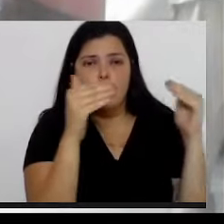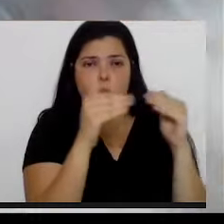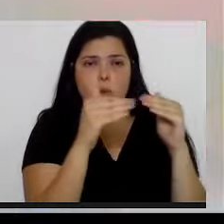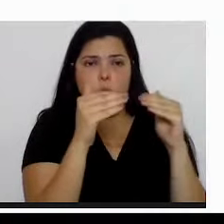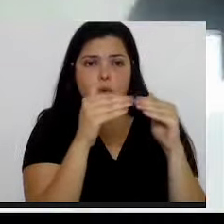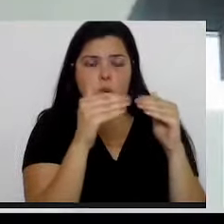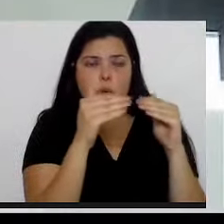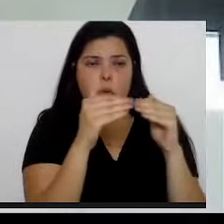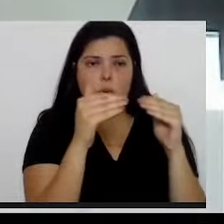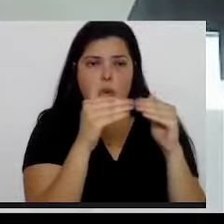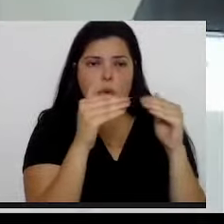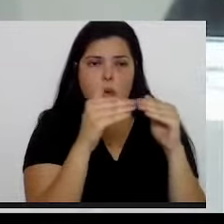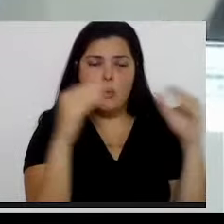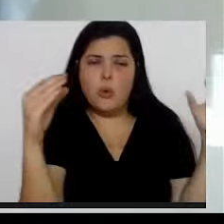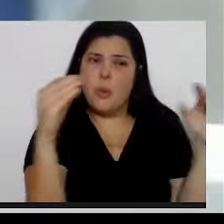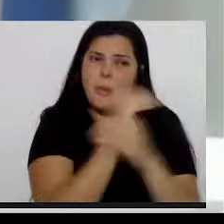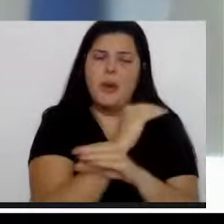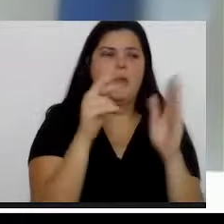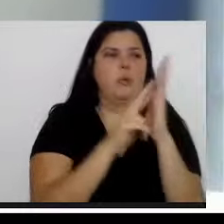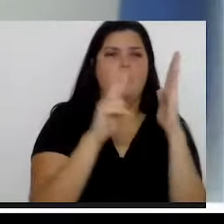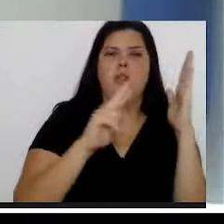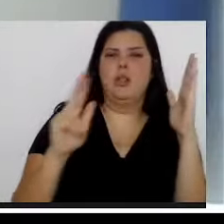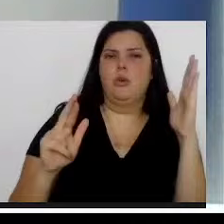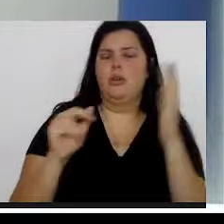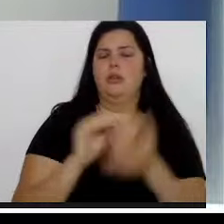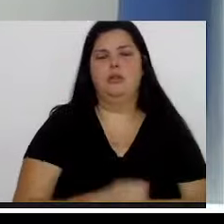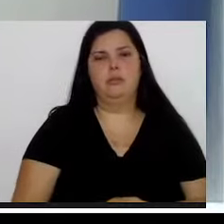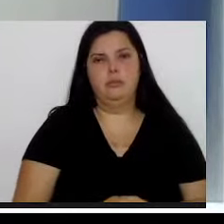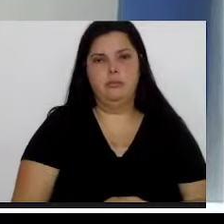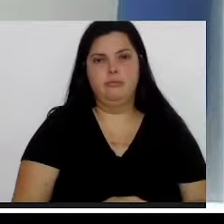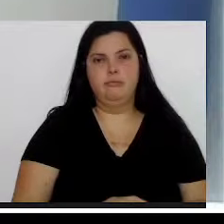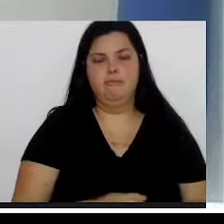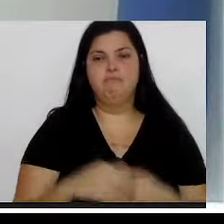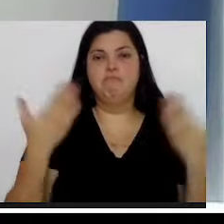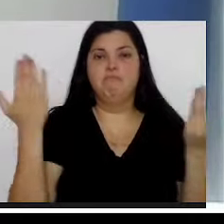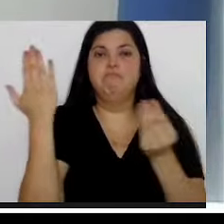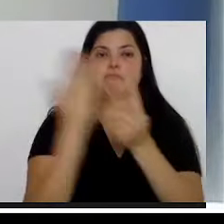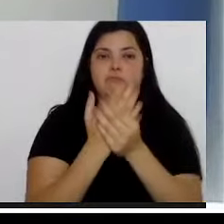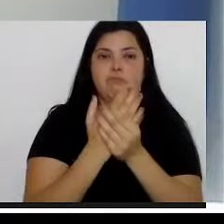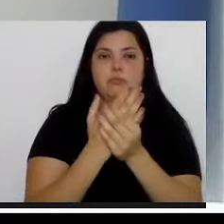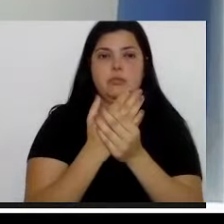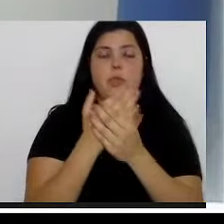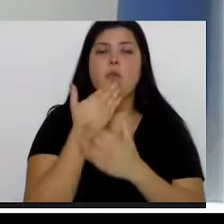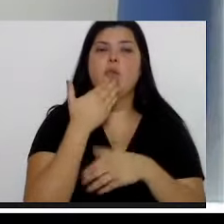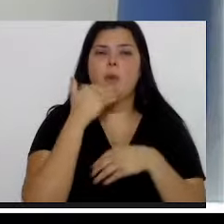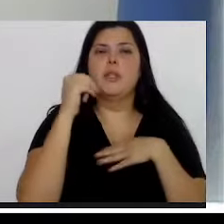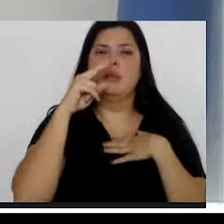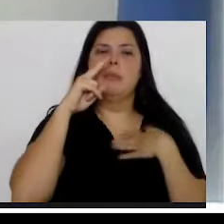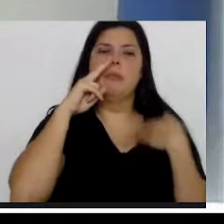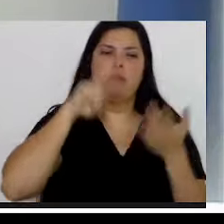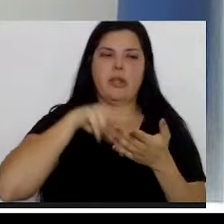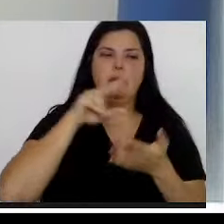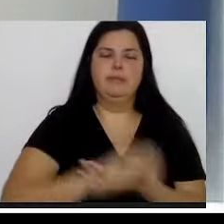entendimento Acompanho integralmente o relator. do relator, né? Desse processo, eu vou pedir vista,